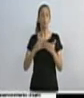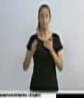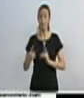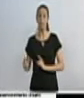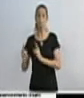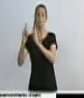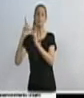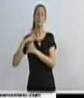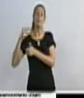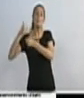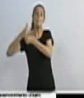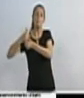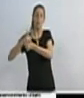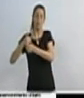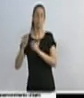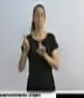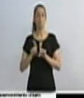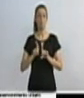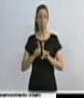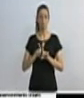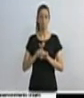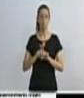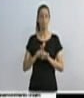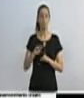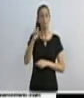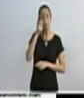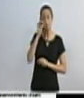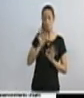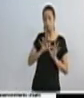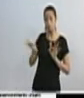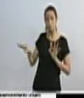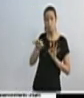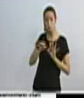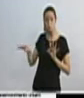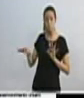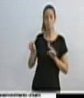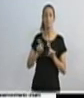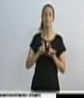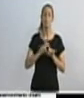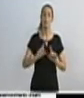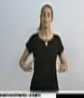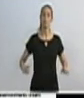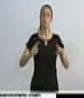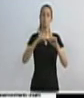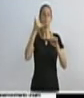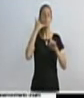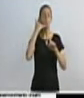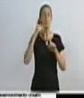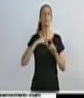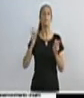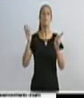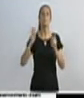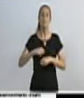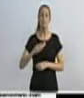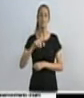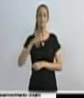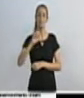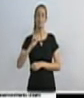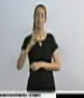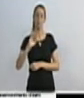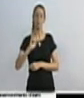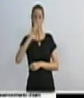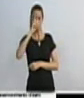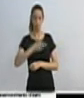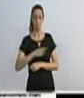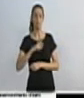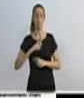no local, observando os limites de densidade de potência estabelecidos pela Anatel. Então, na verdade, a gente quer trazer o